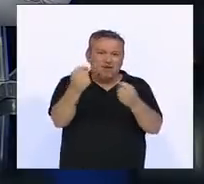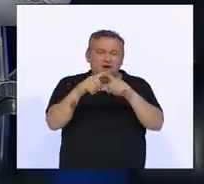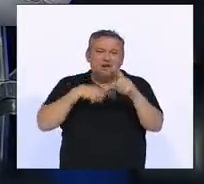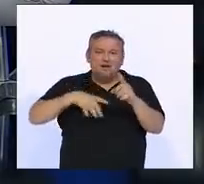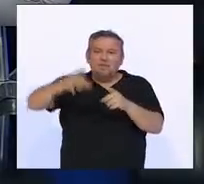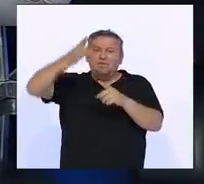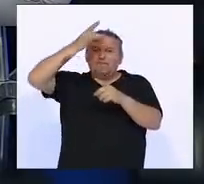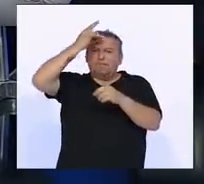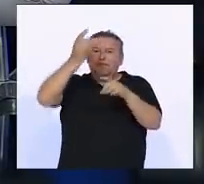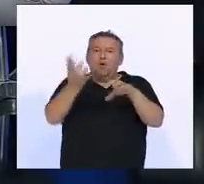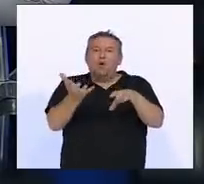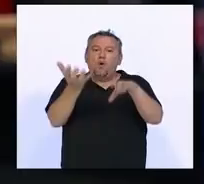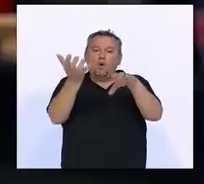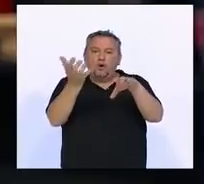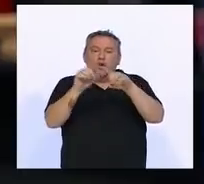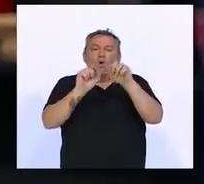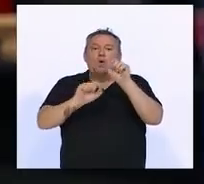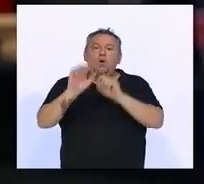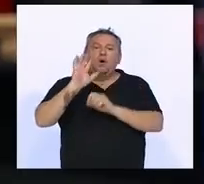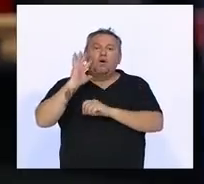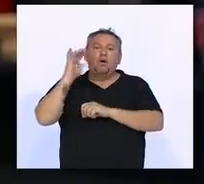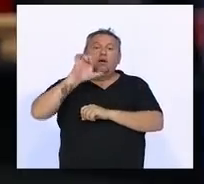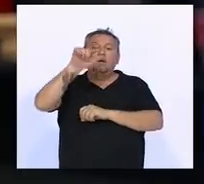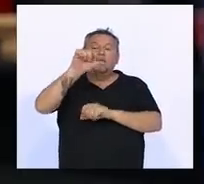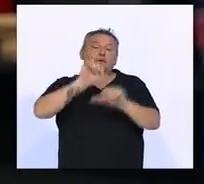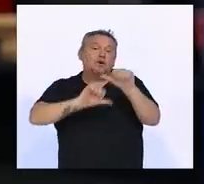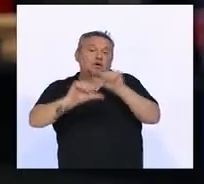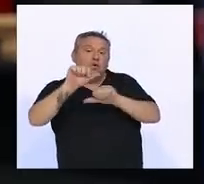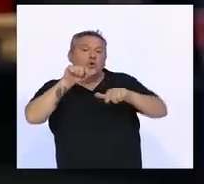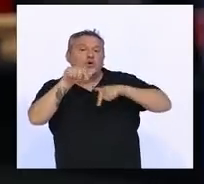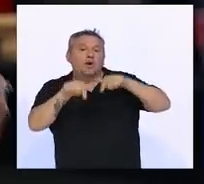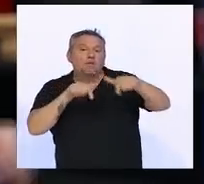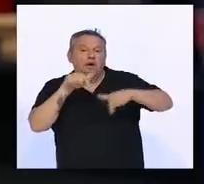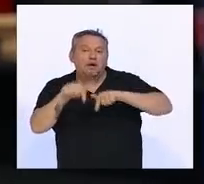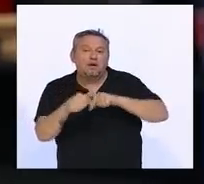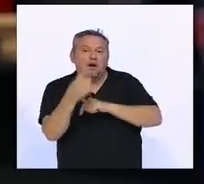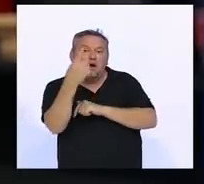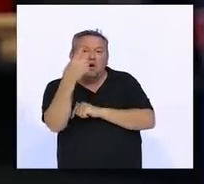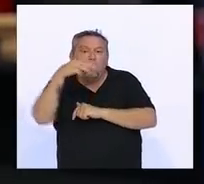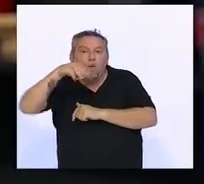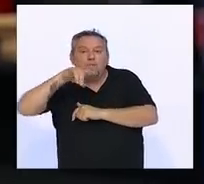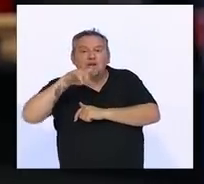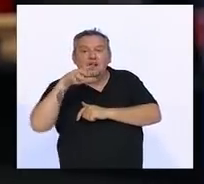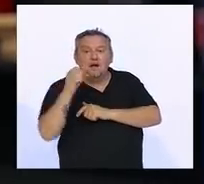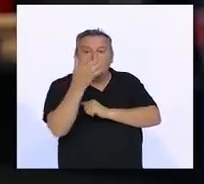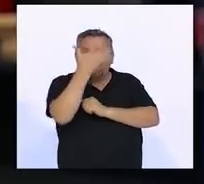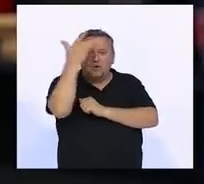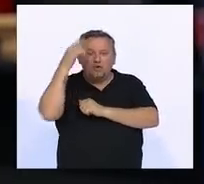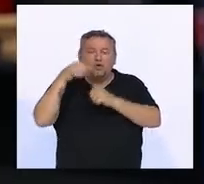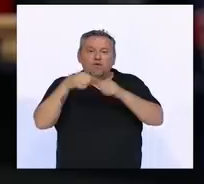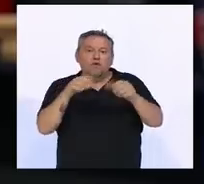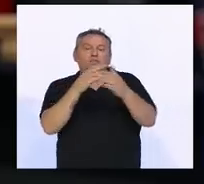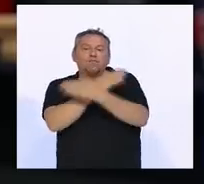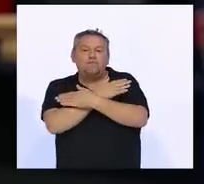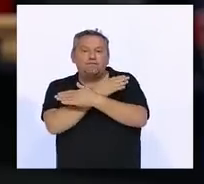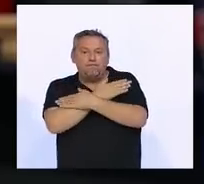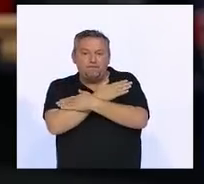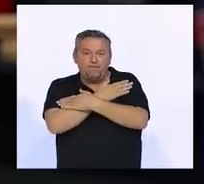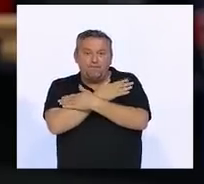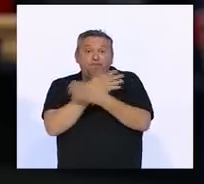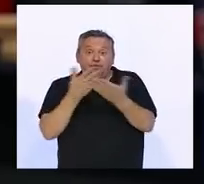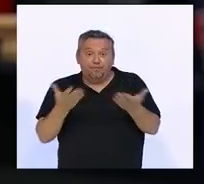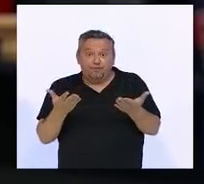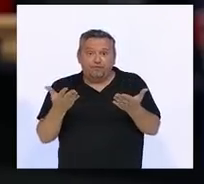cabeça do Congresso Nacional. O que, que aconteceu depois da reforma trabalhista? 1 milhão de pessoas foram desempregadas depois da reforma